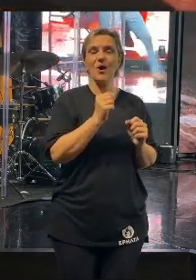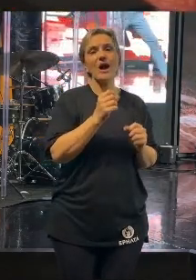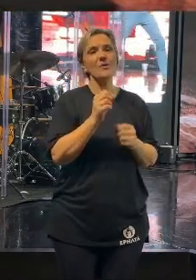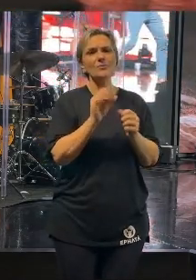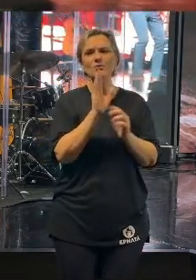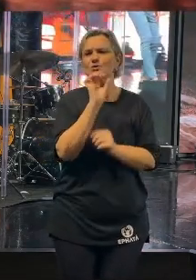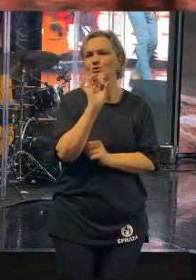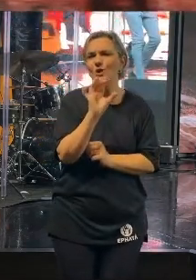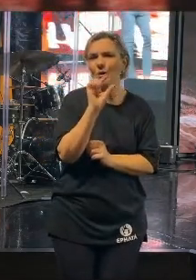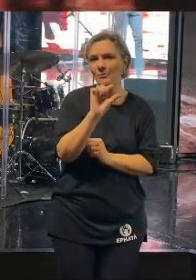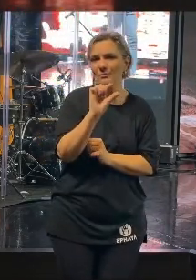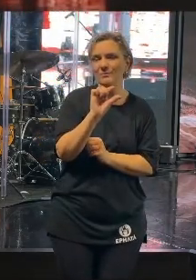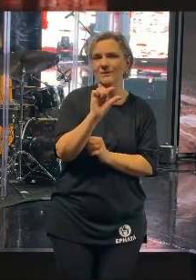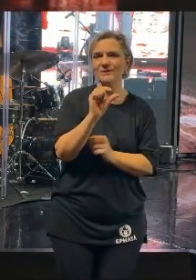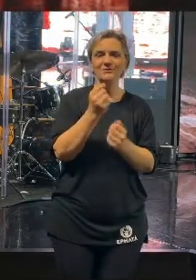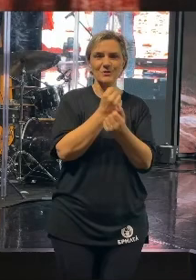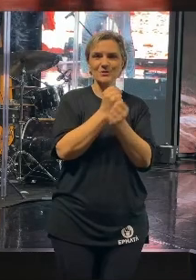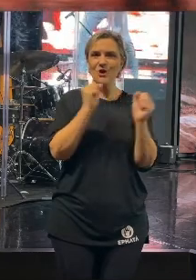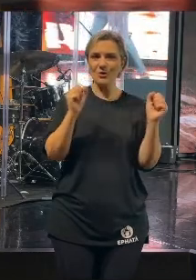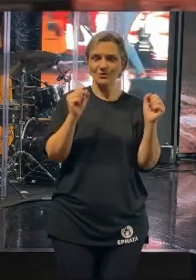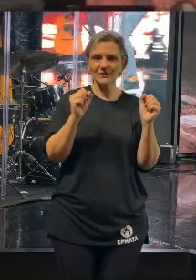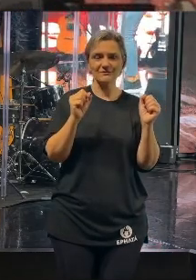Apenas uma pequena parte foi solta.